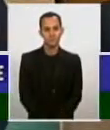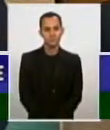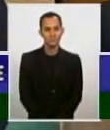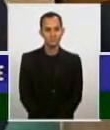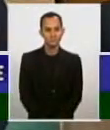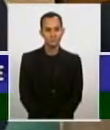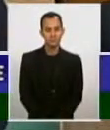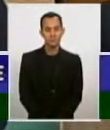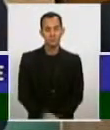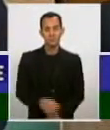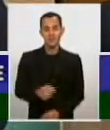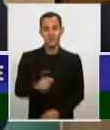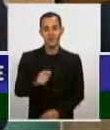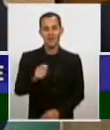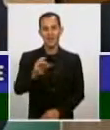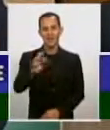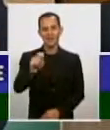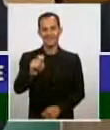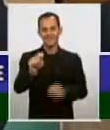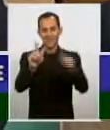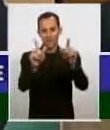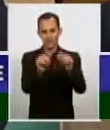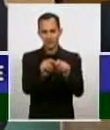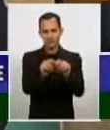a nossa ata.